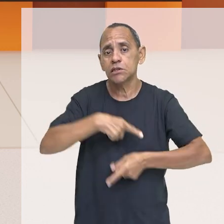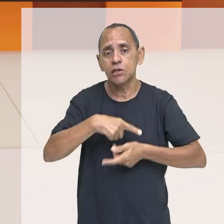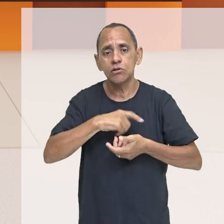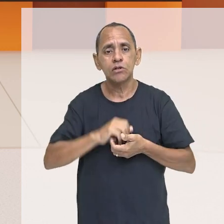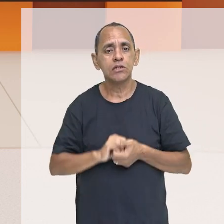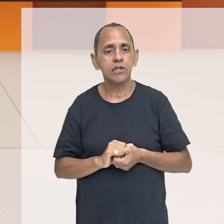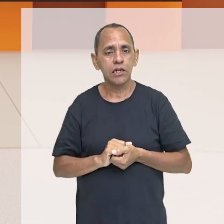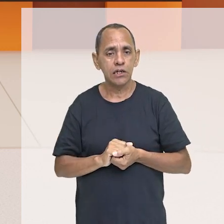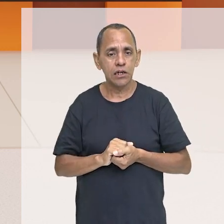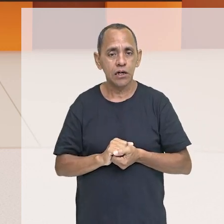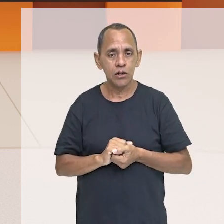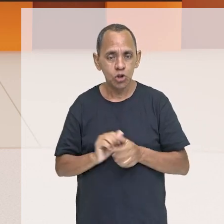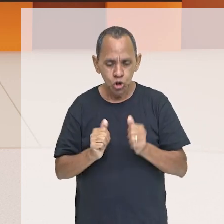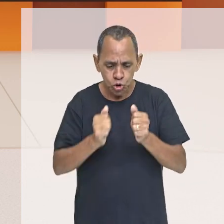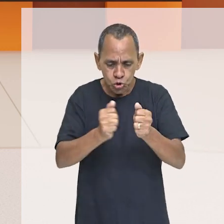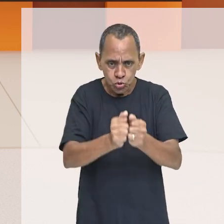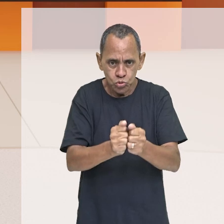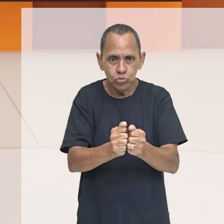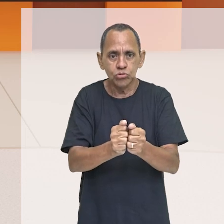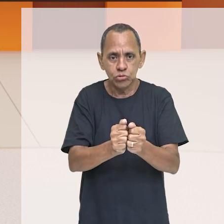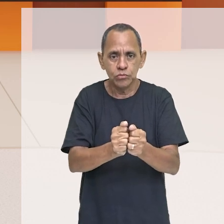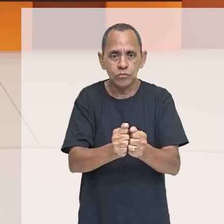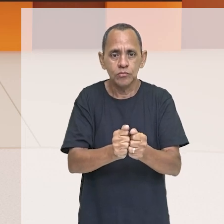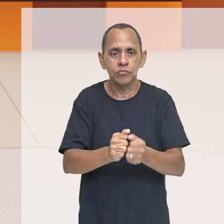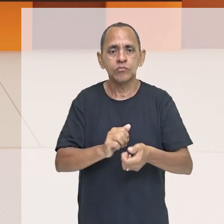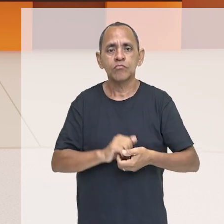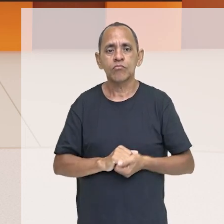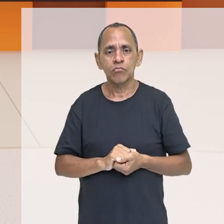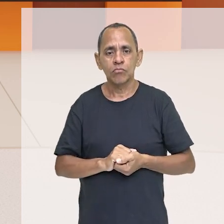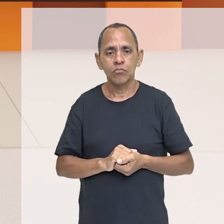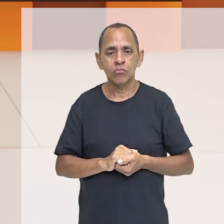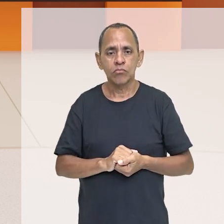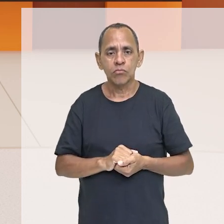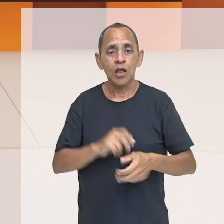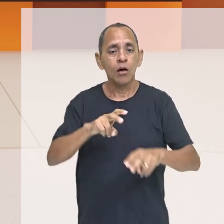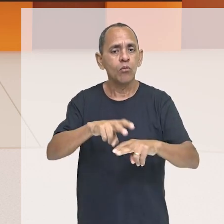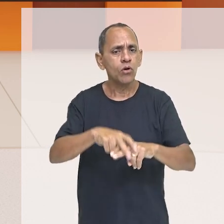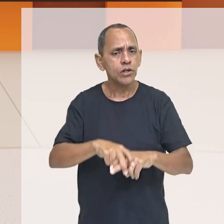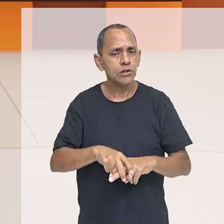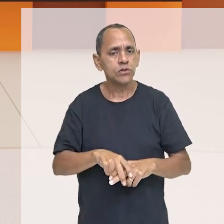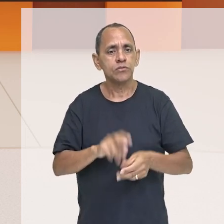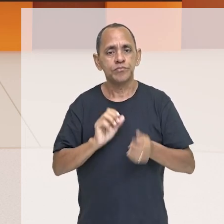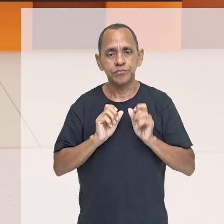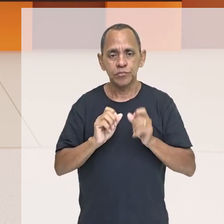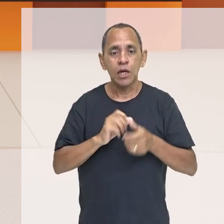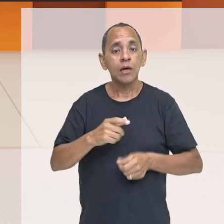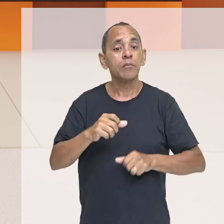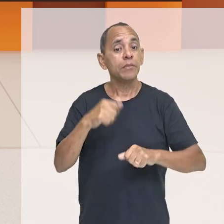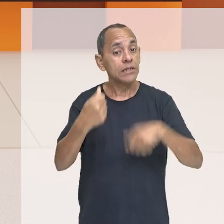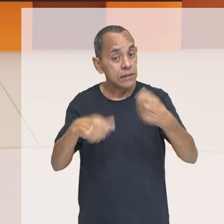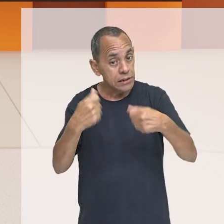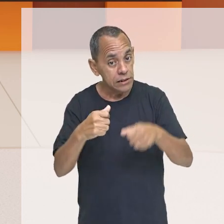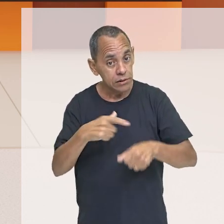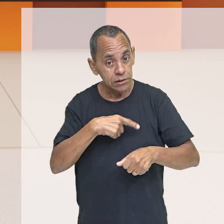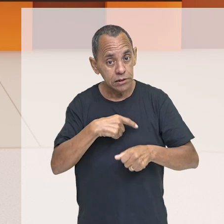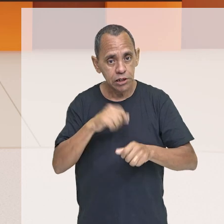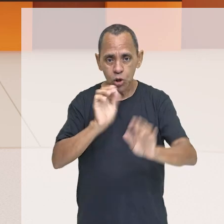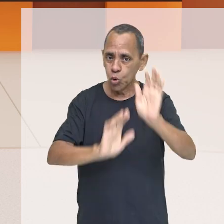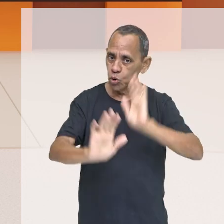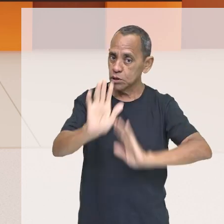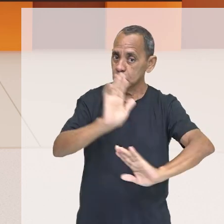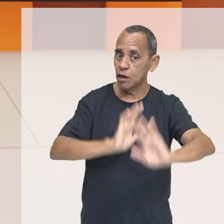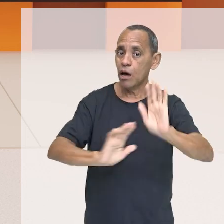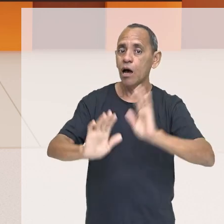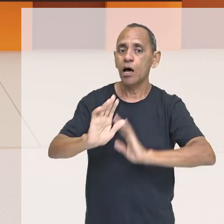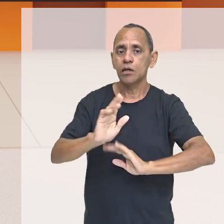O importante é estar ali enquanto pessoa. E isso, gente, nós temos que ter cuidado. Tem que ser um